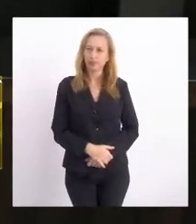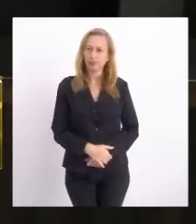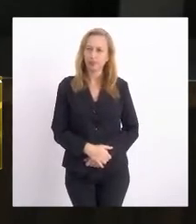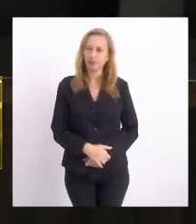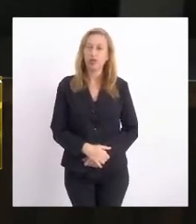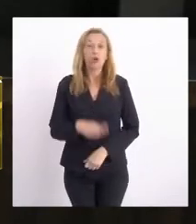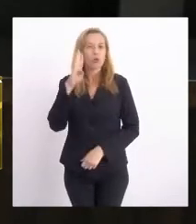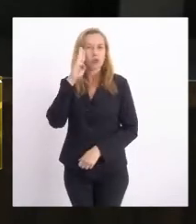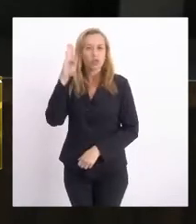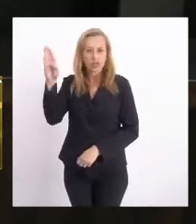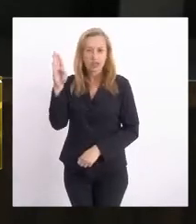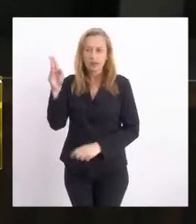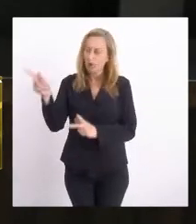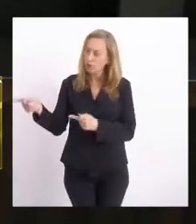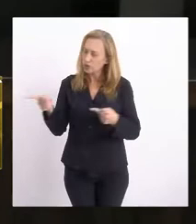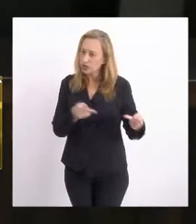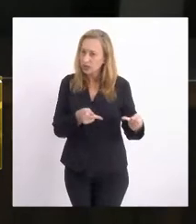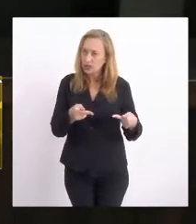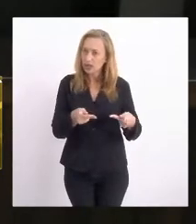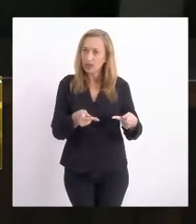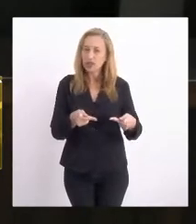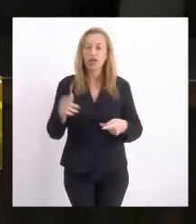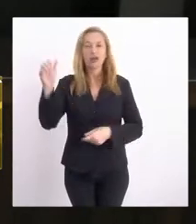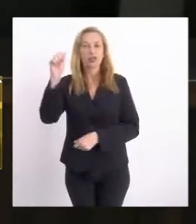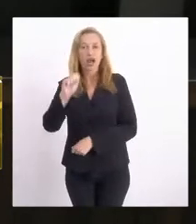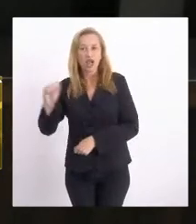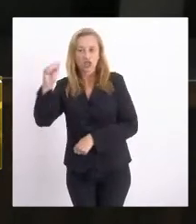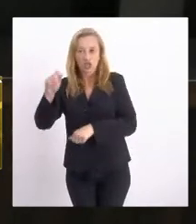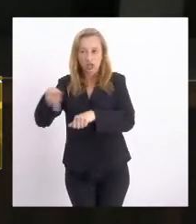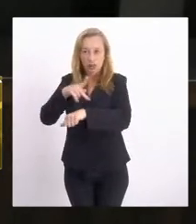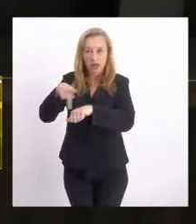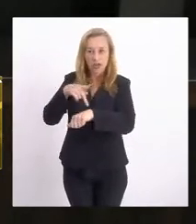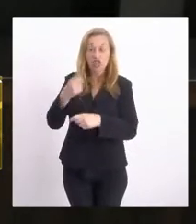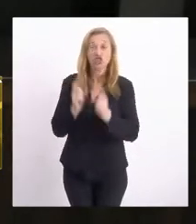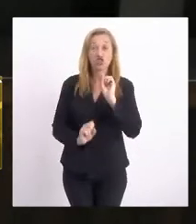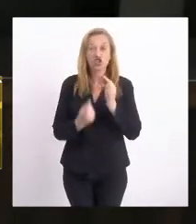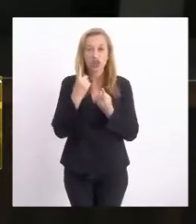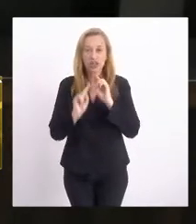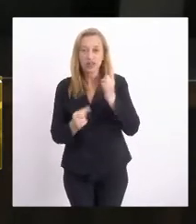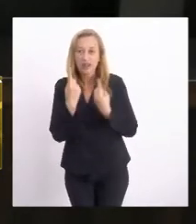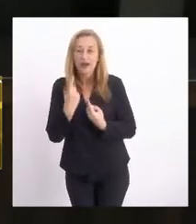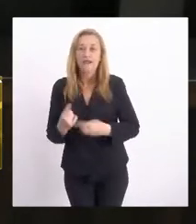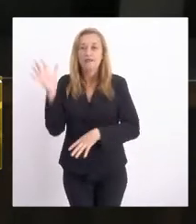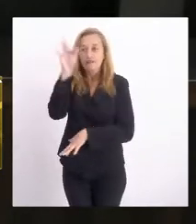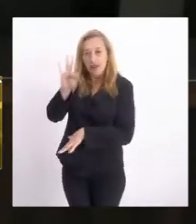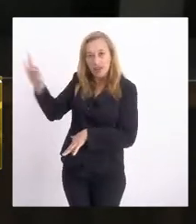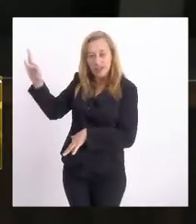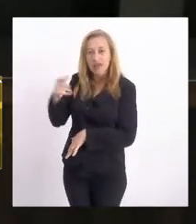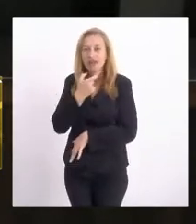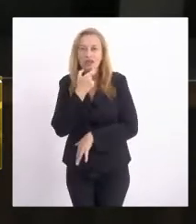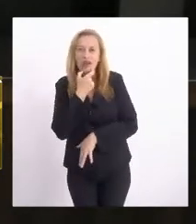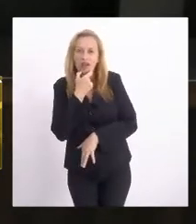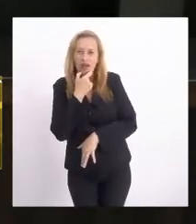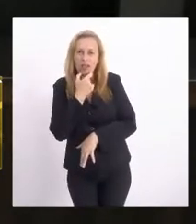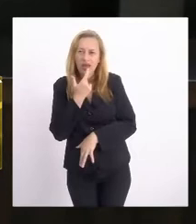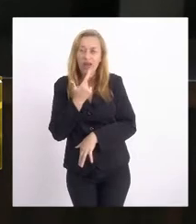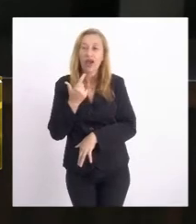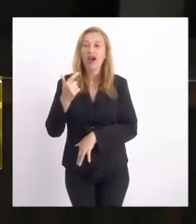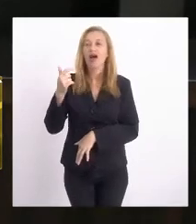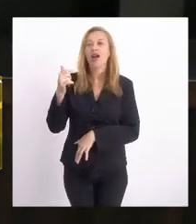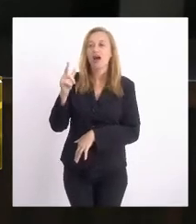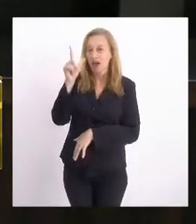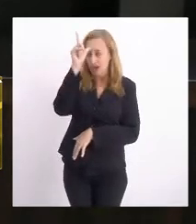e os principais visitantes vêm da Argentina Chile França Inglaterra Alemanha